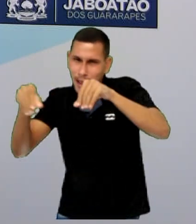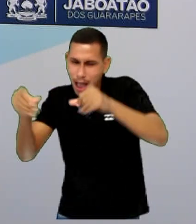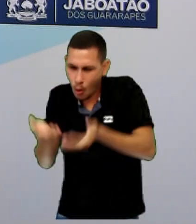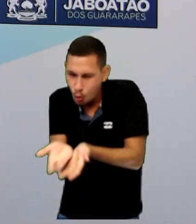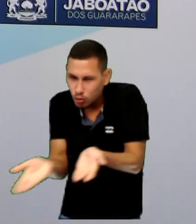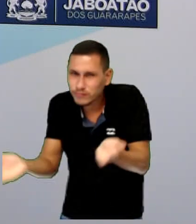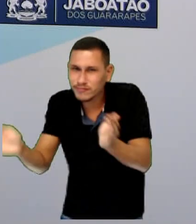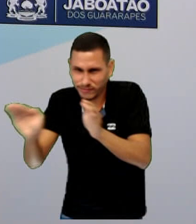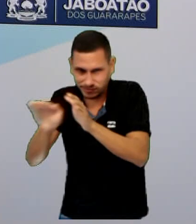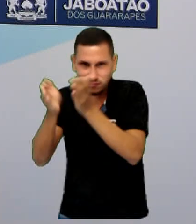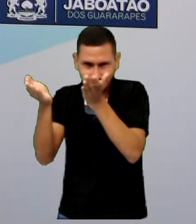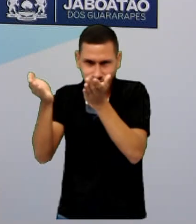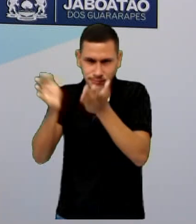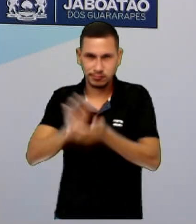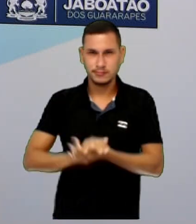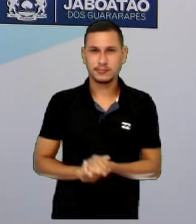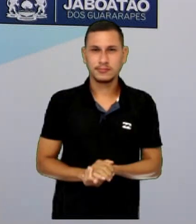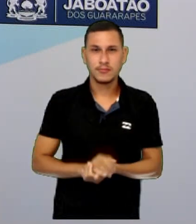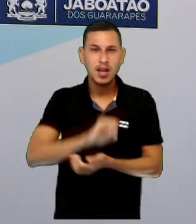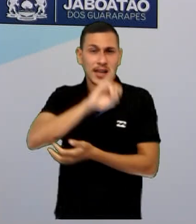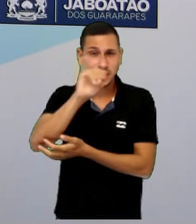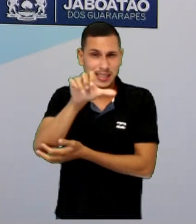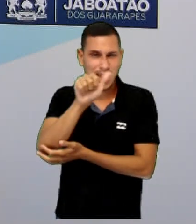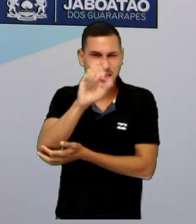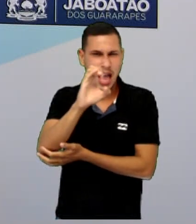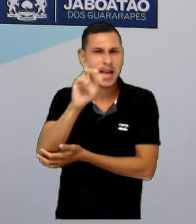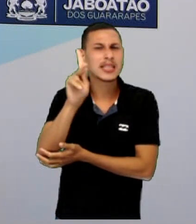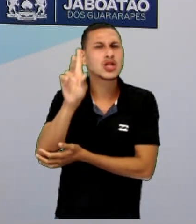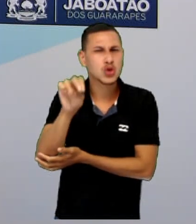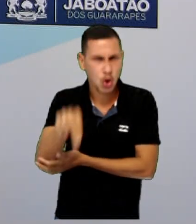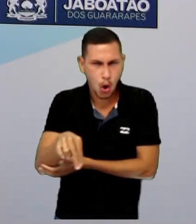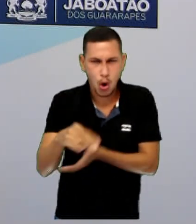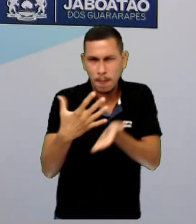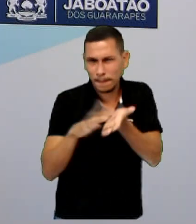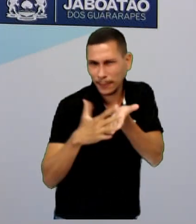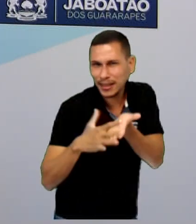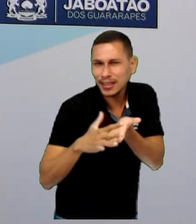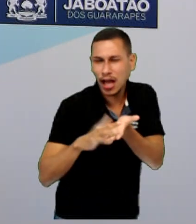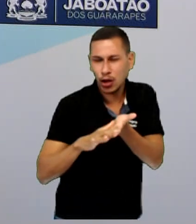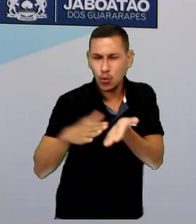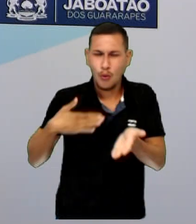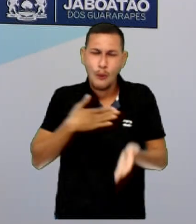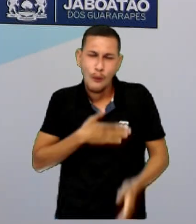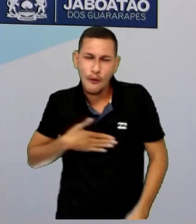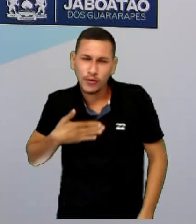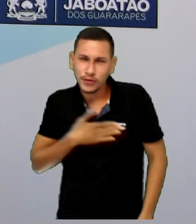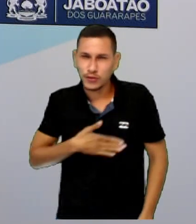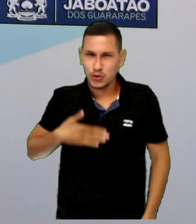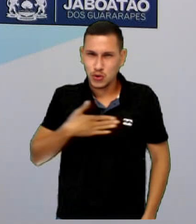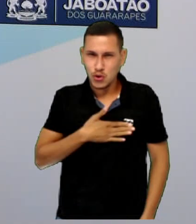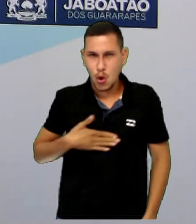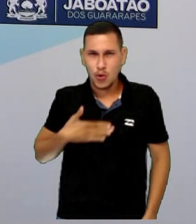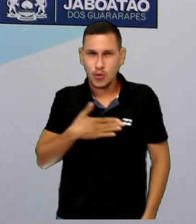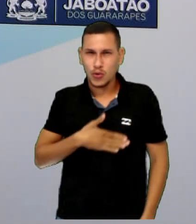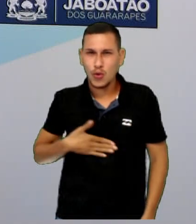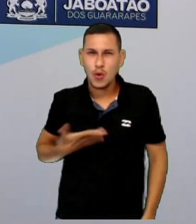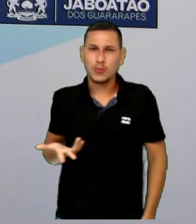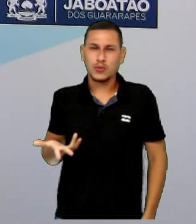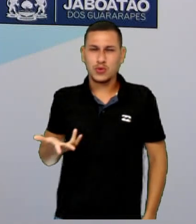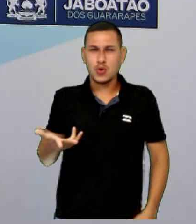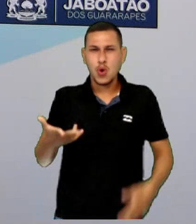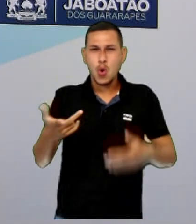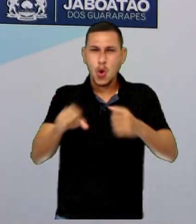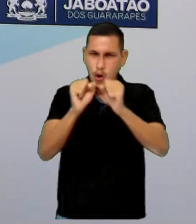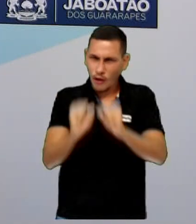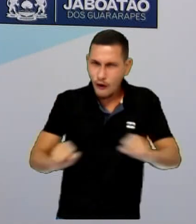de barro. Jackson do Pandeiro inicia seu gosto pelo ritmo do coco logo depois da morte de